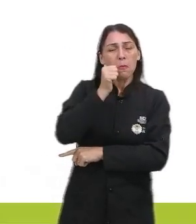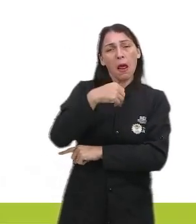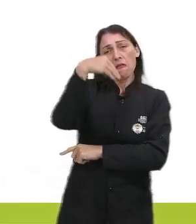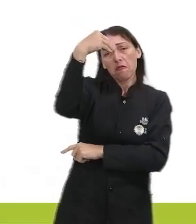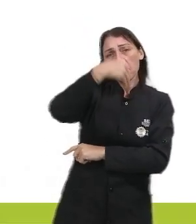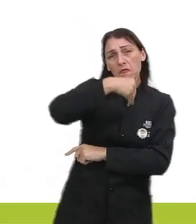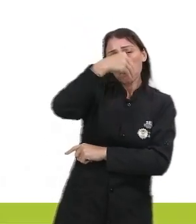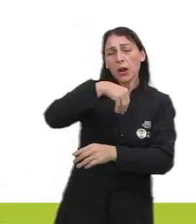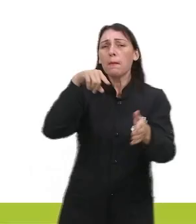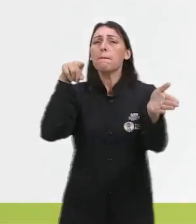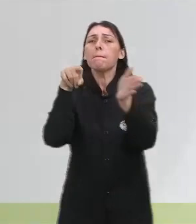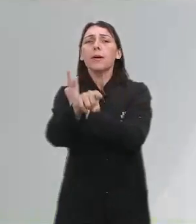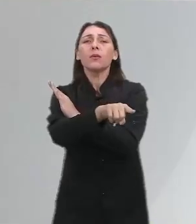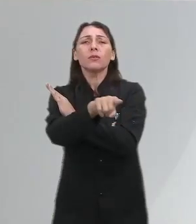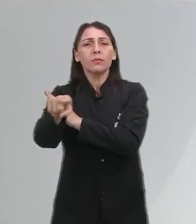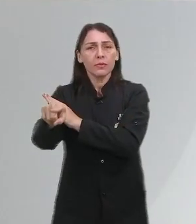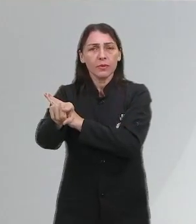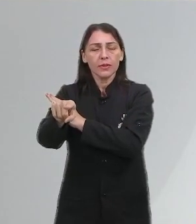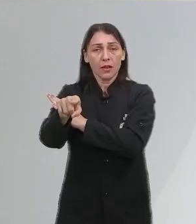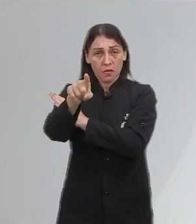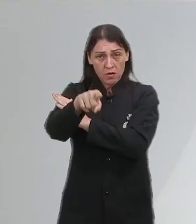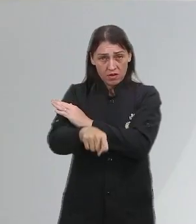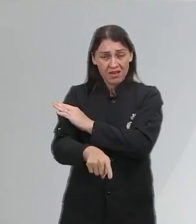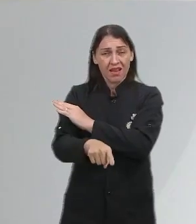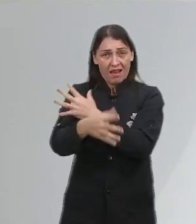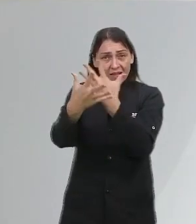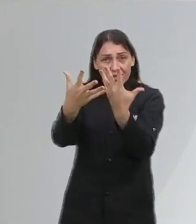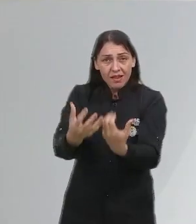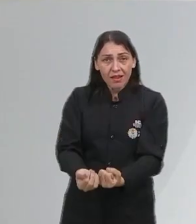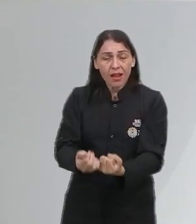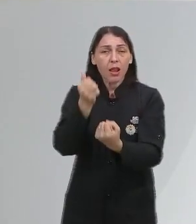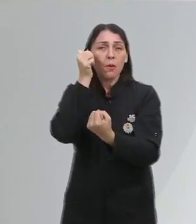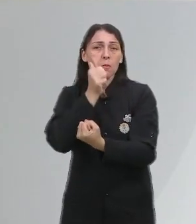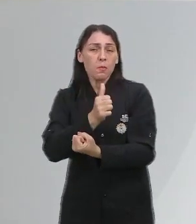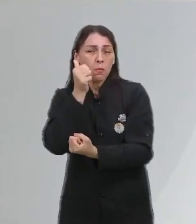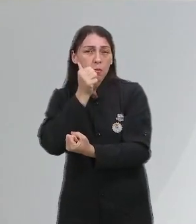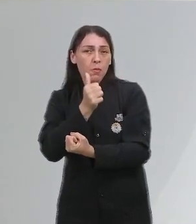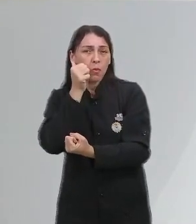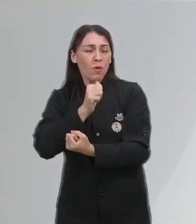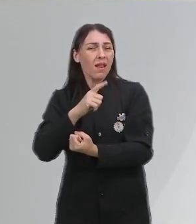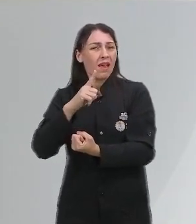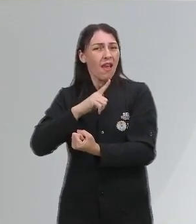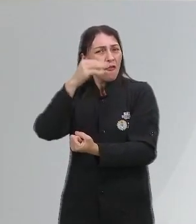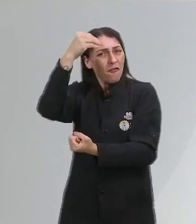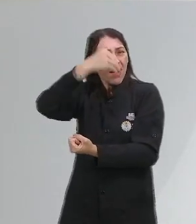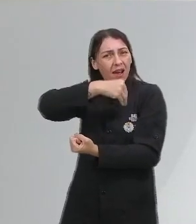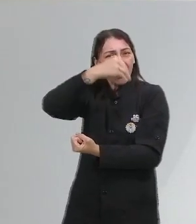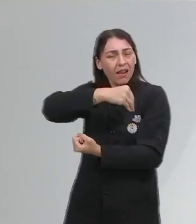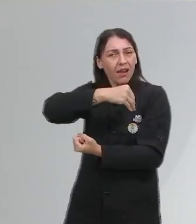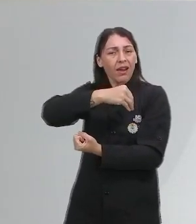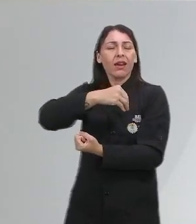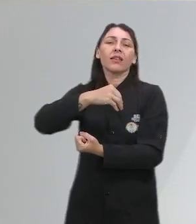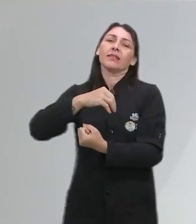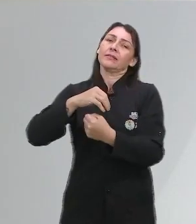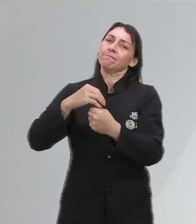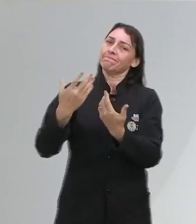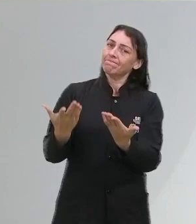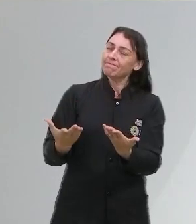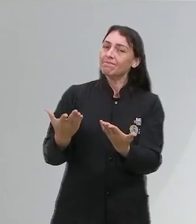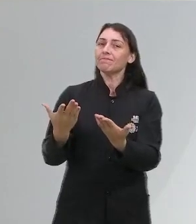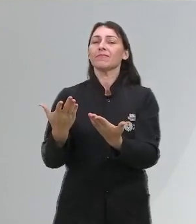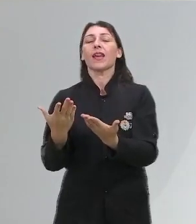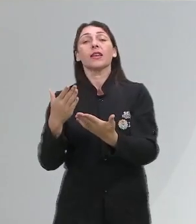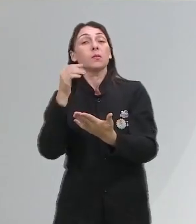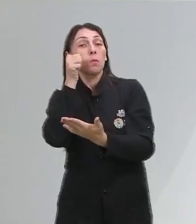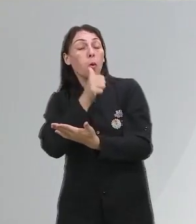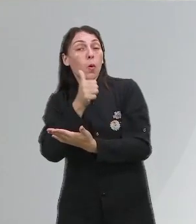frágil. Perguntaria para você, você concorda com isso? Questões que a gente tem que observar, que faz muito pouco tempo que